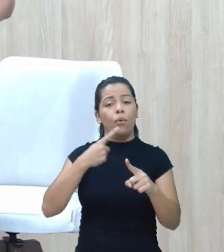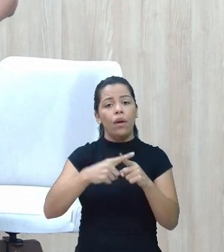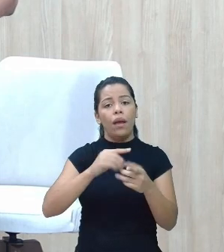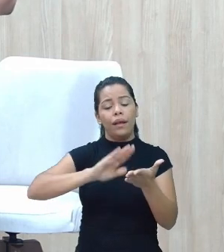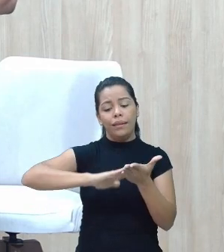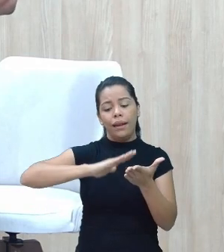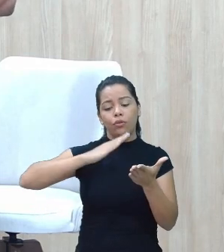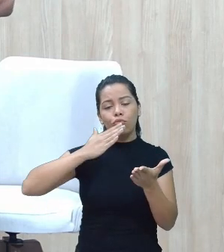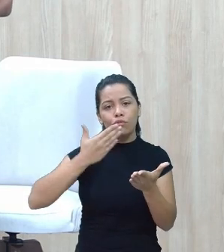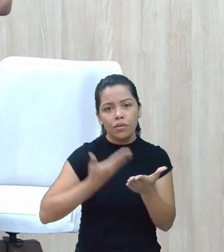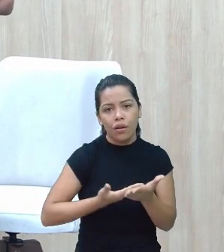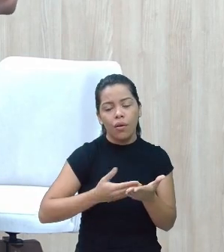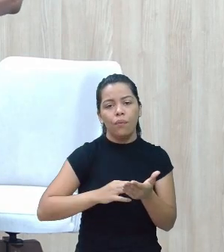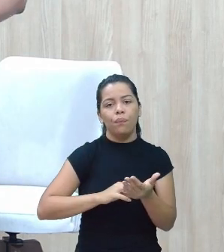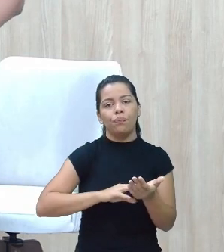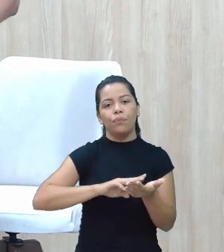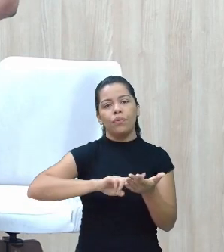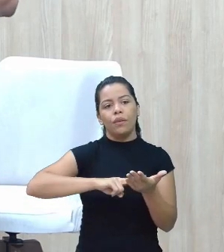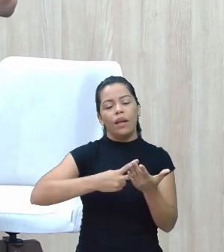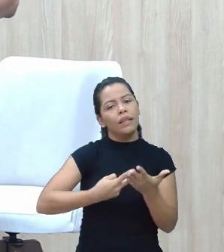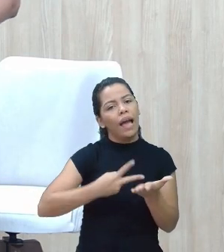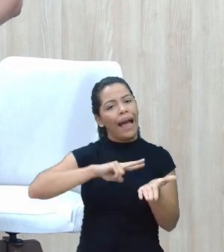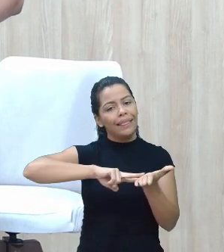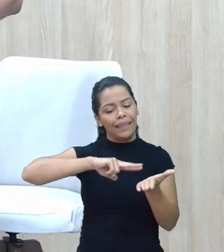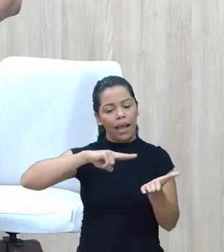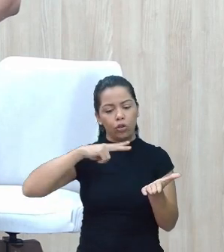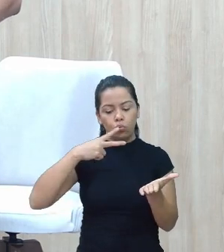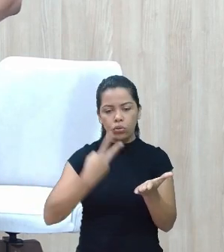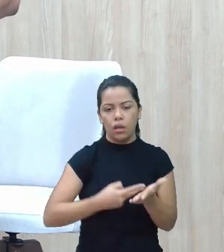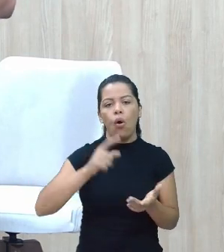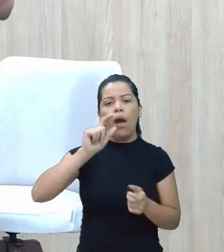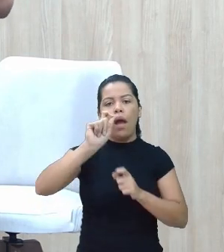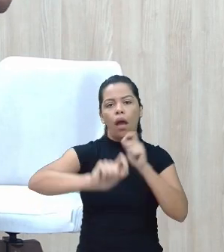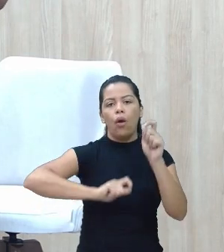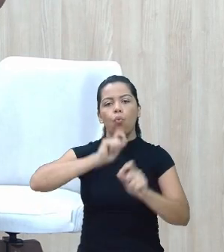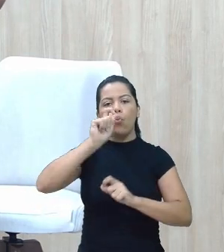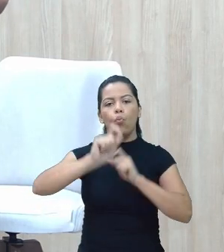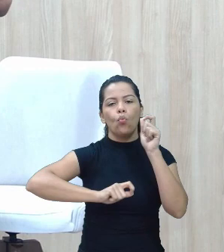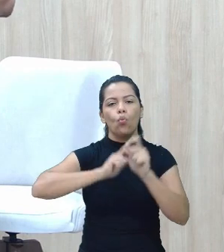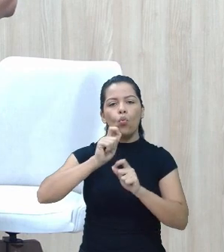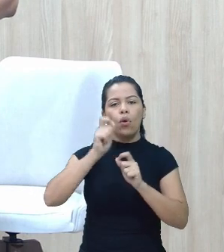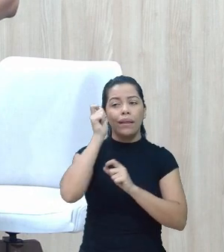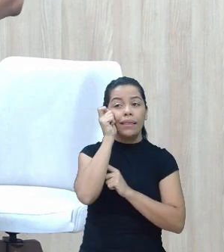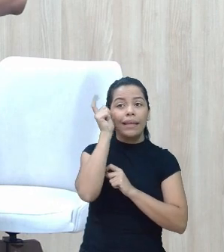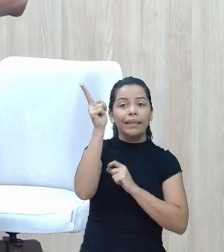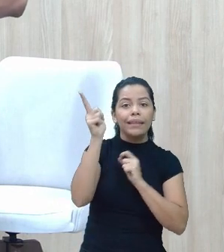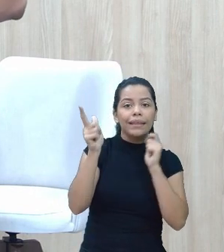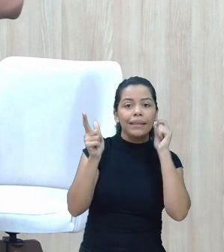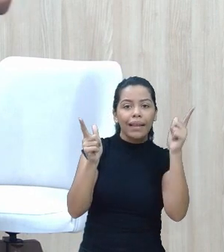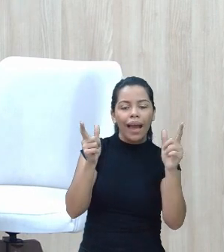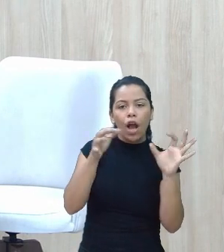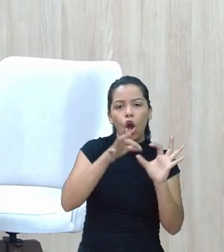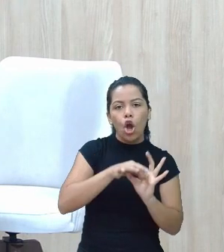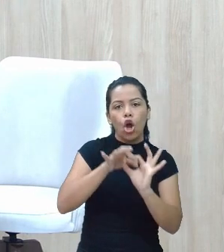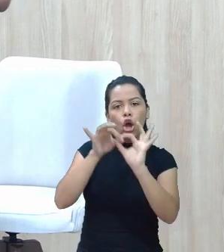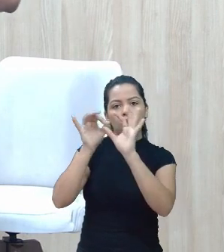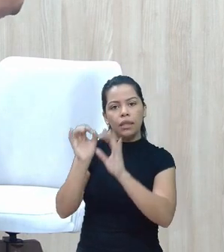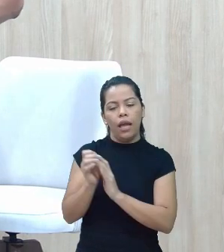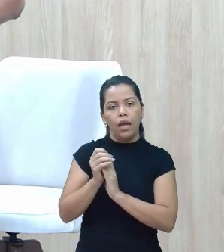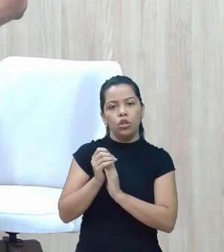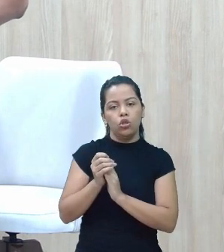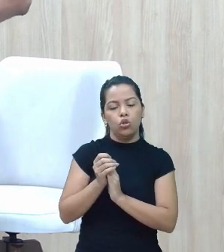expressões. Mas como começar a traduzir essas ideias e expressões? A partir do conhecimento que você tem, que é o conhecimento de regrinhas